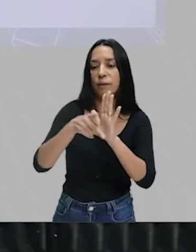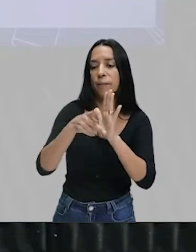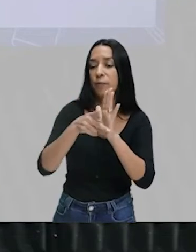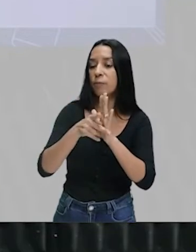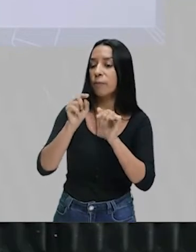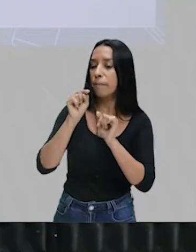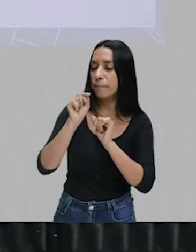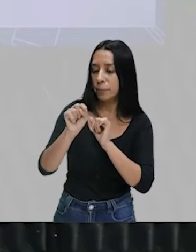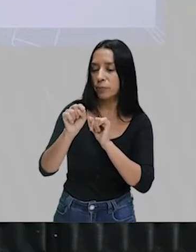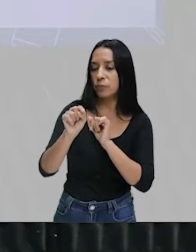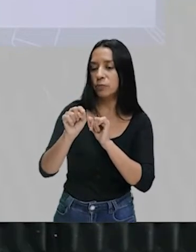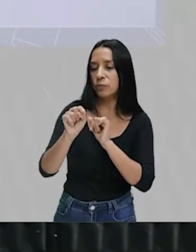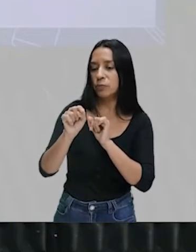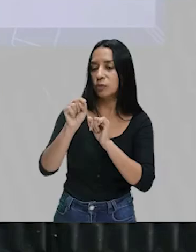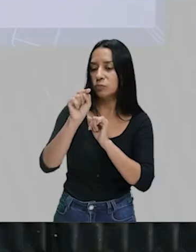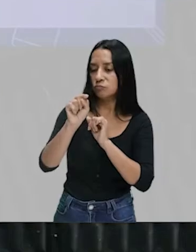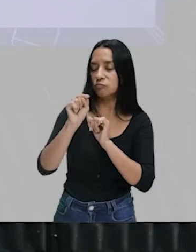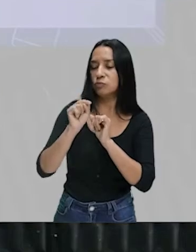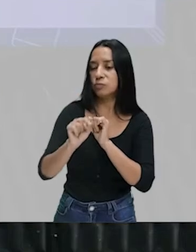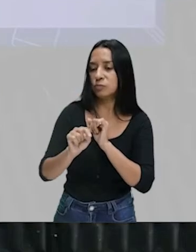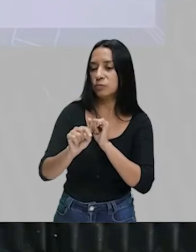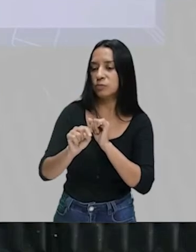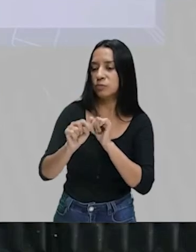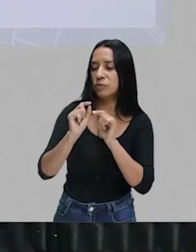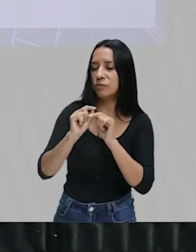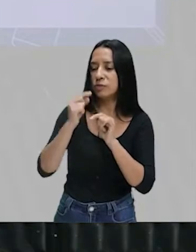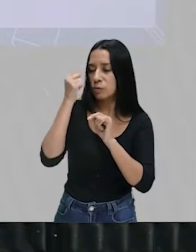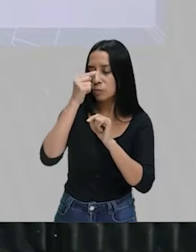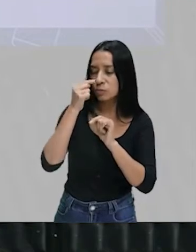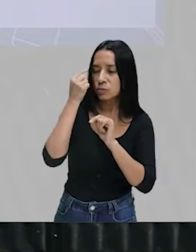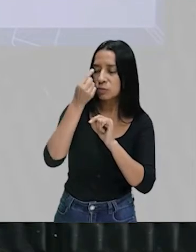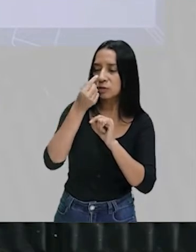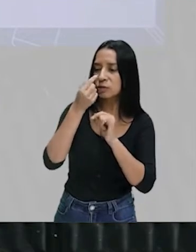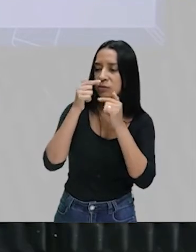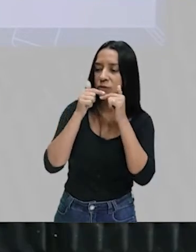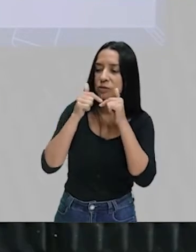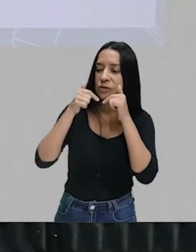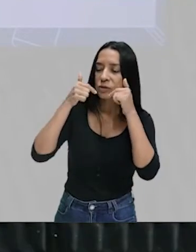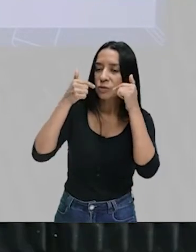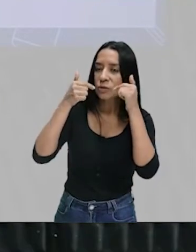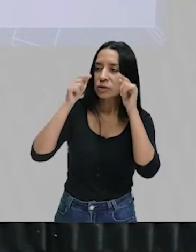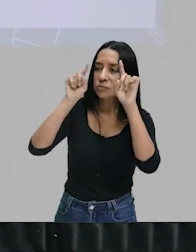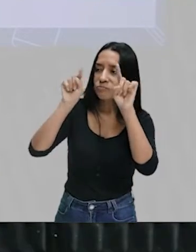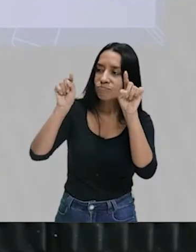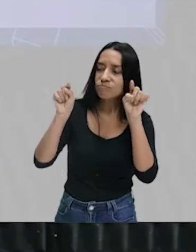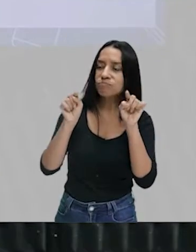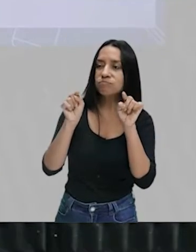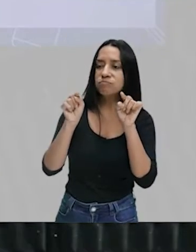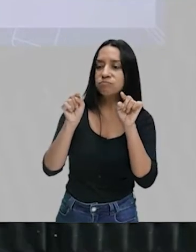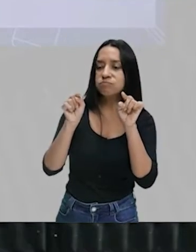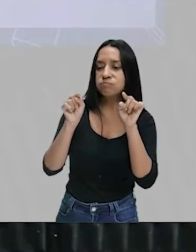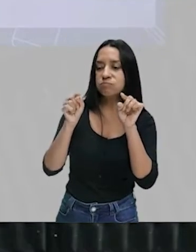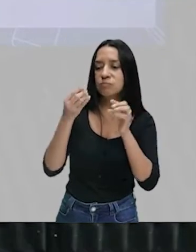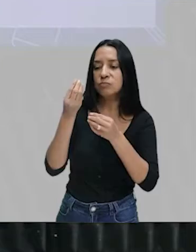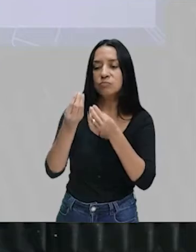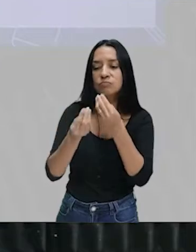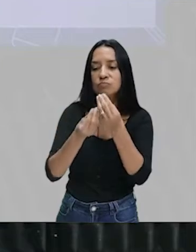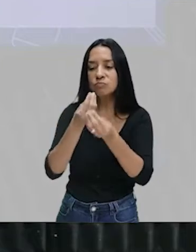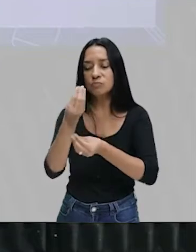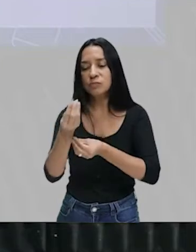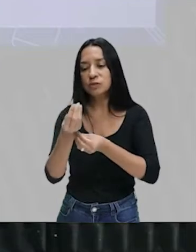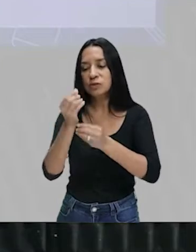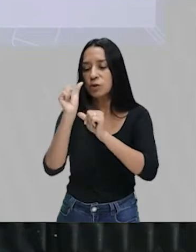própria pontuação os dois pontos para fazer os olhinhos um sorriso era um parênteses e esses